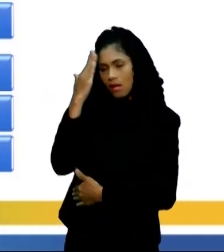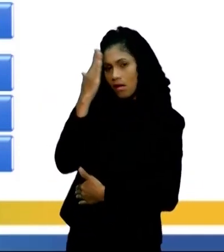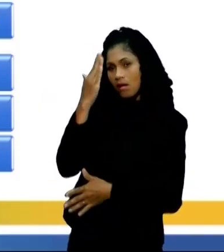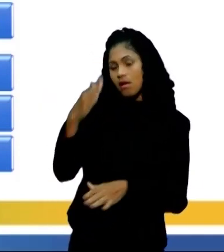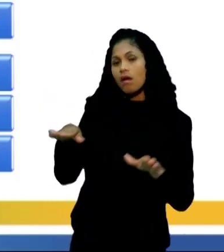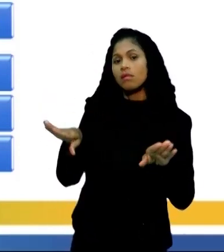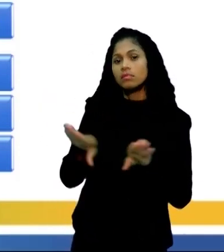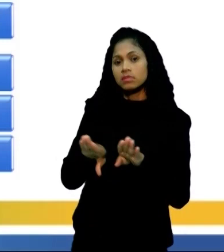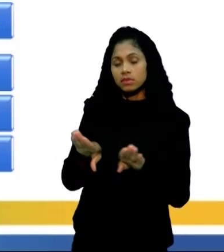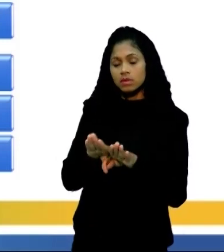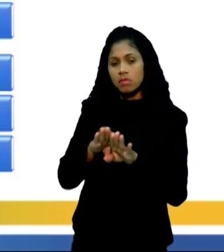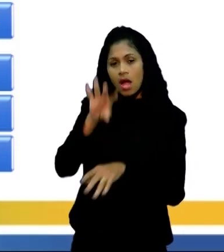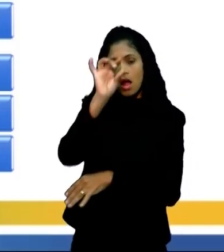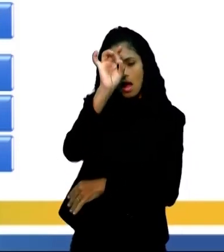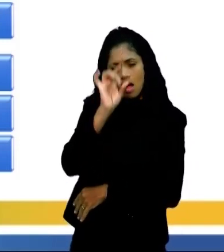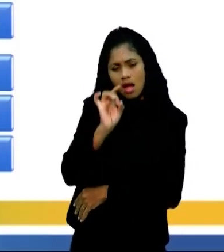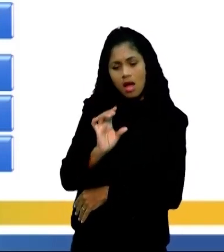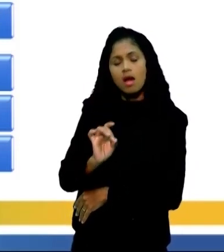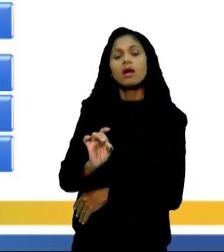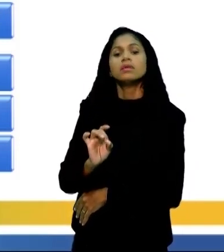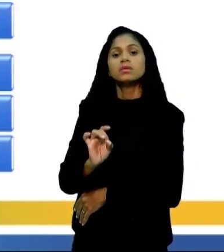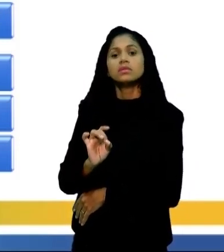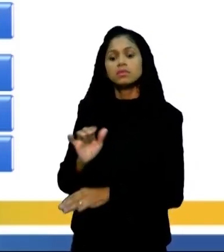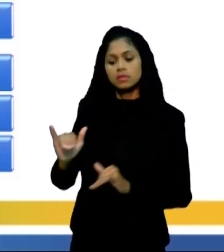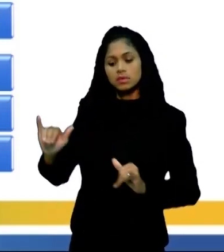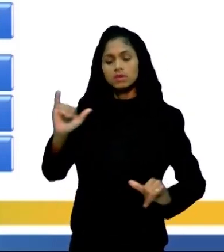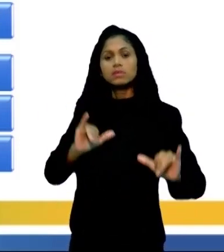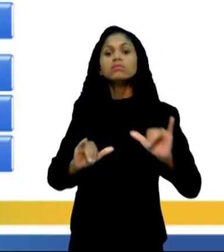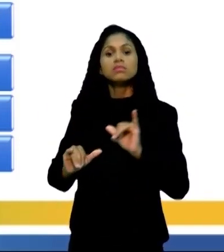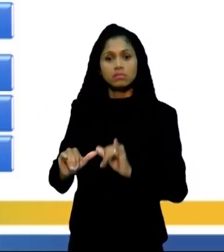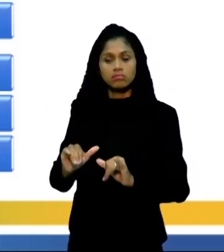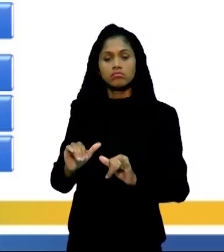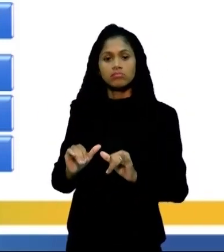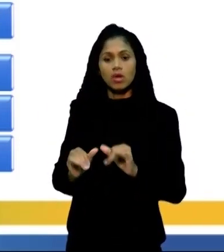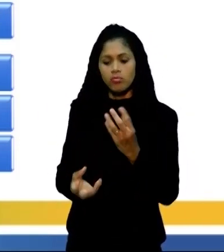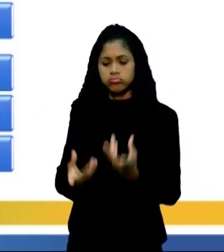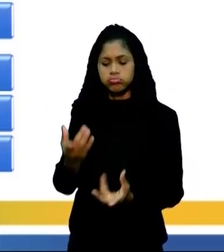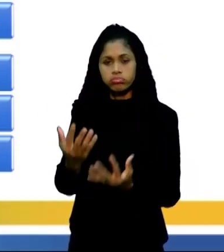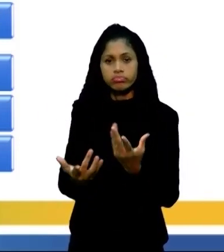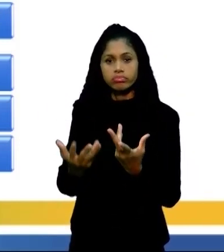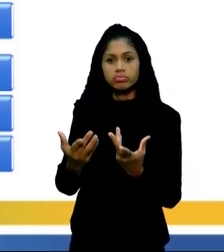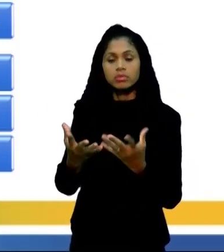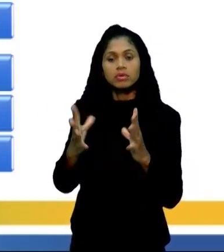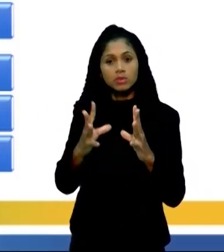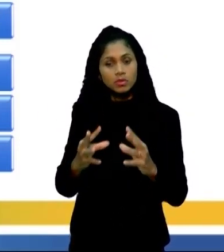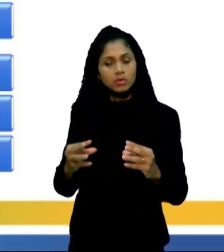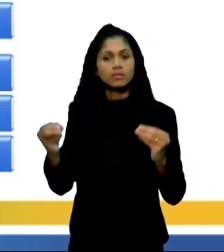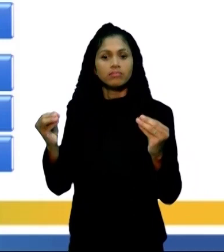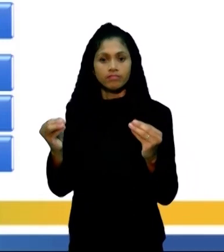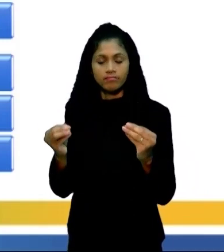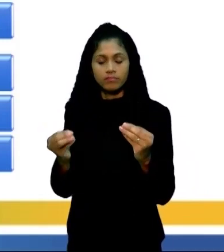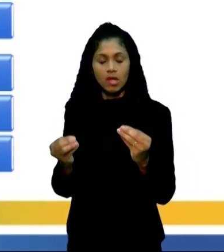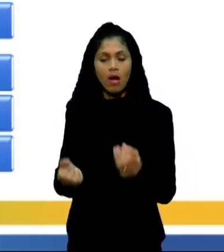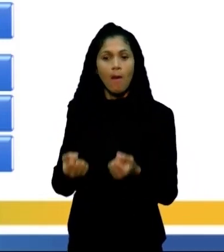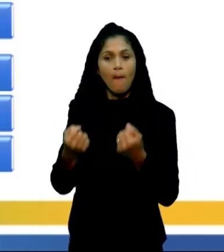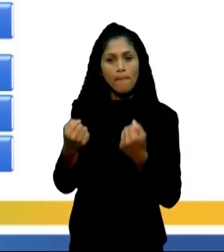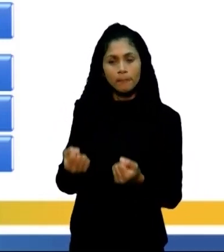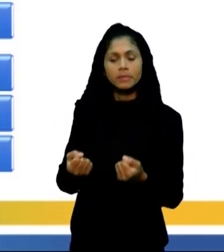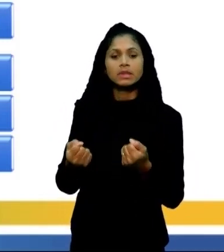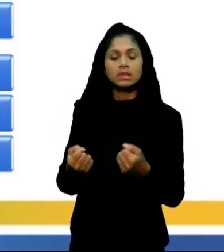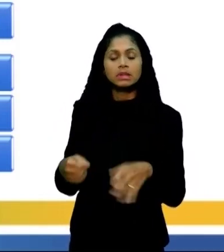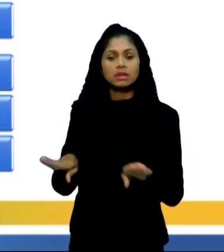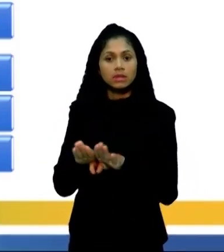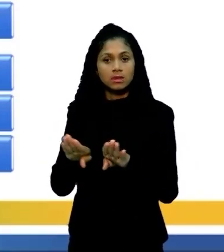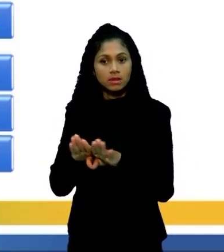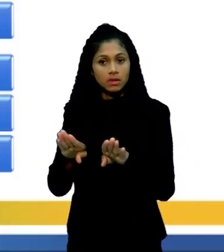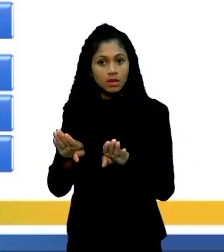cada elemento químico a sua temperatura de fusão e de ebulição, a densidade, bem como o estado físico,